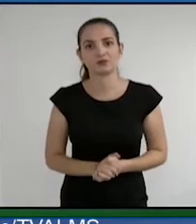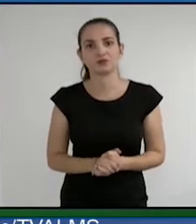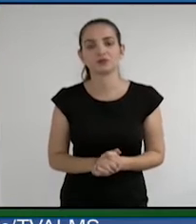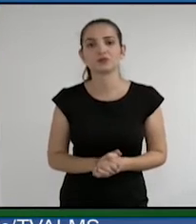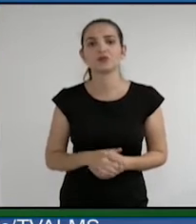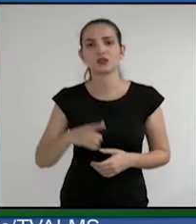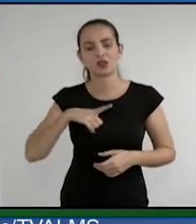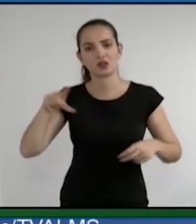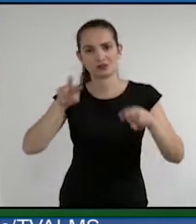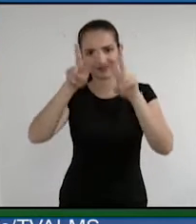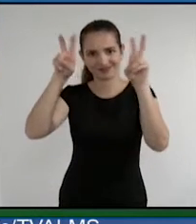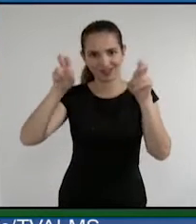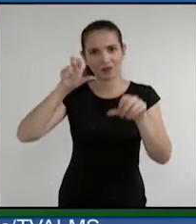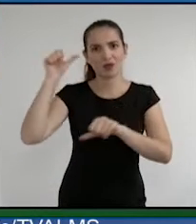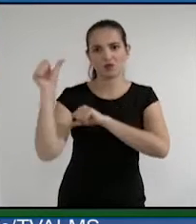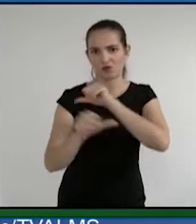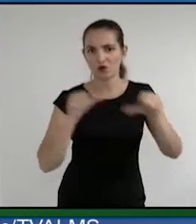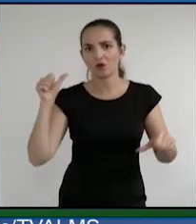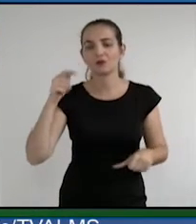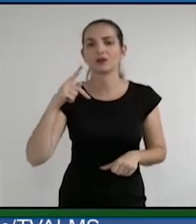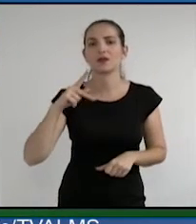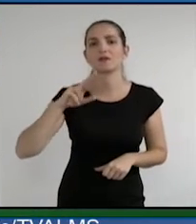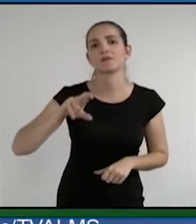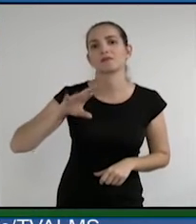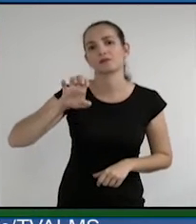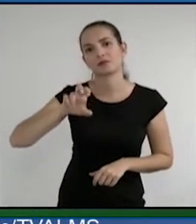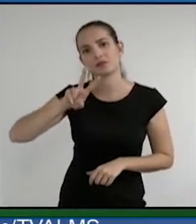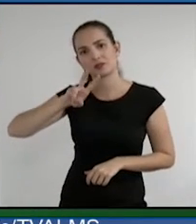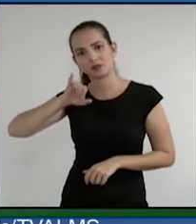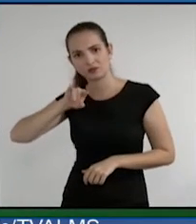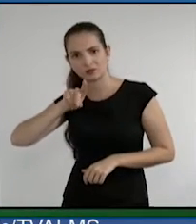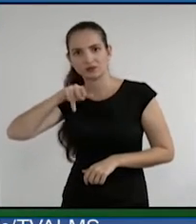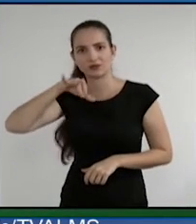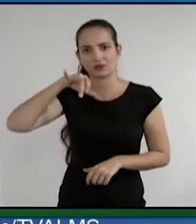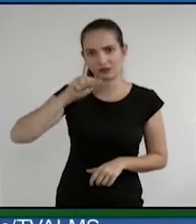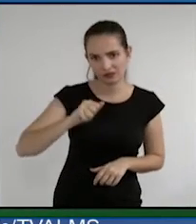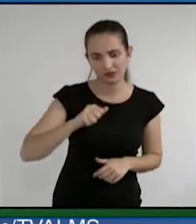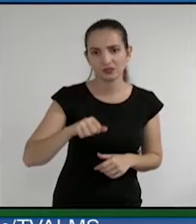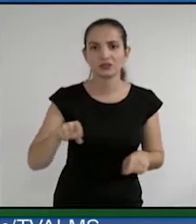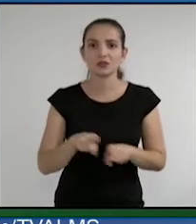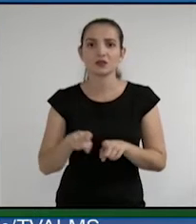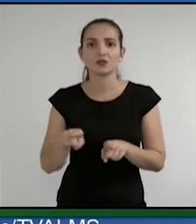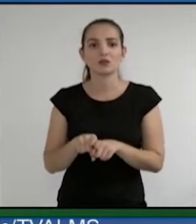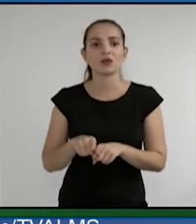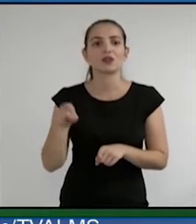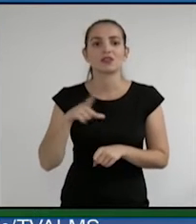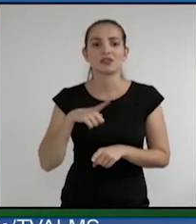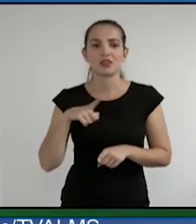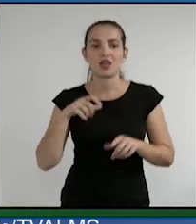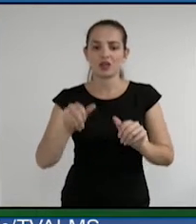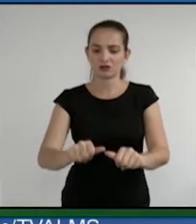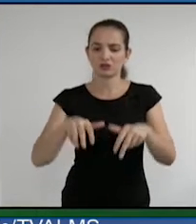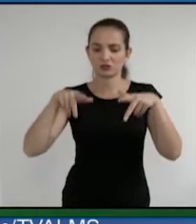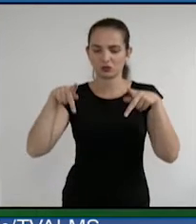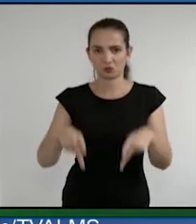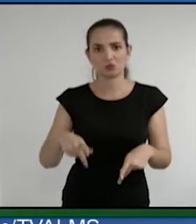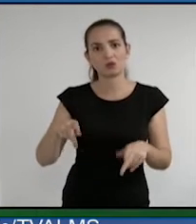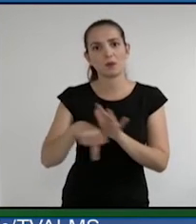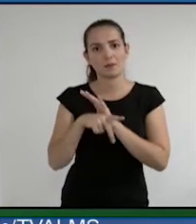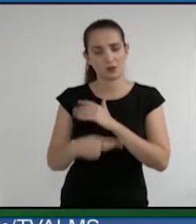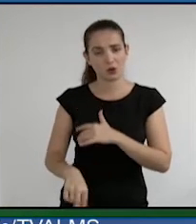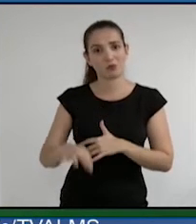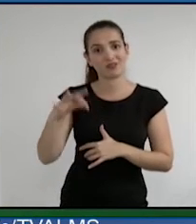sobre a questão da reforma da Previdência, a primeira audiência pública sobre a questão, que discutia a questão da